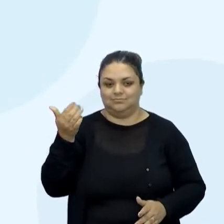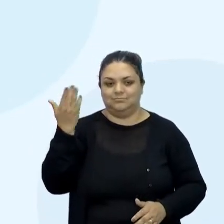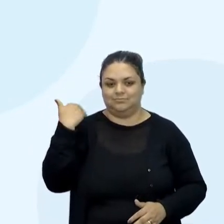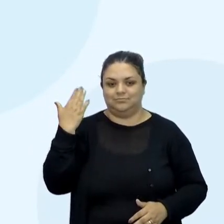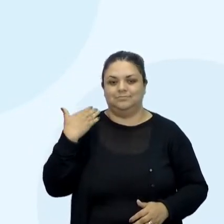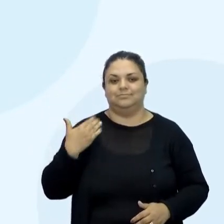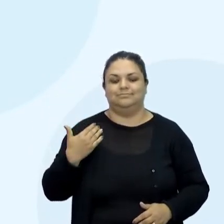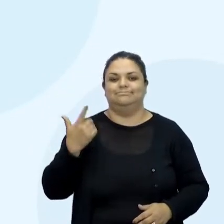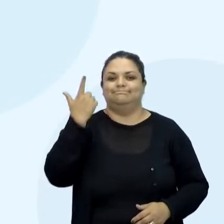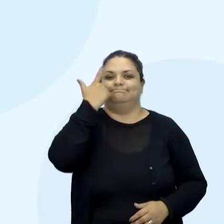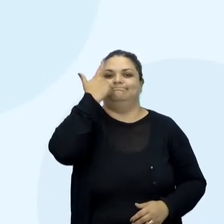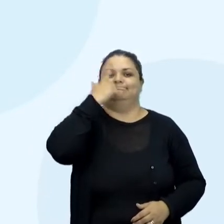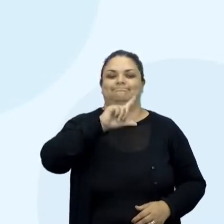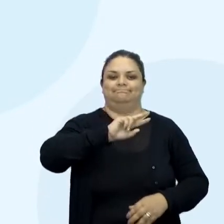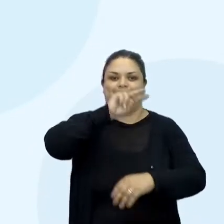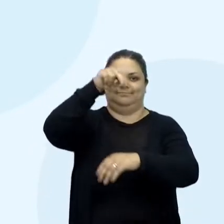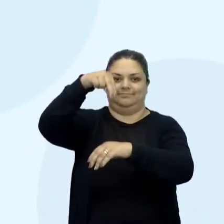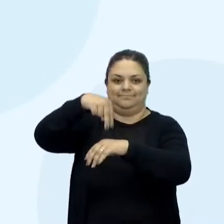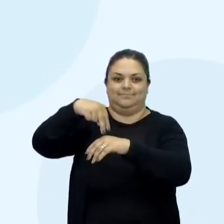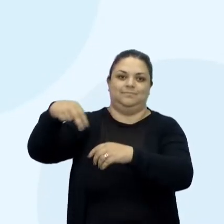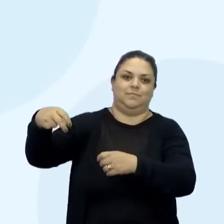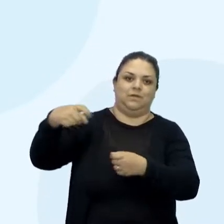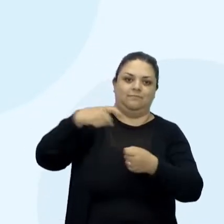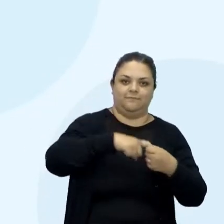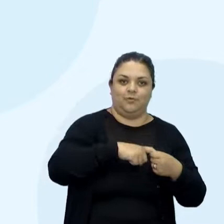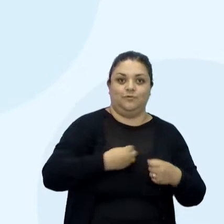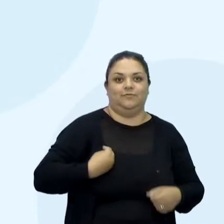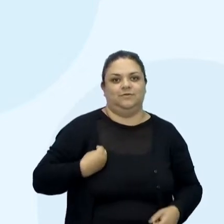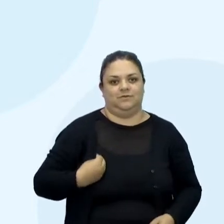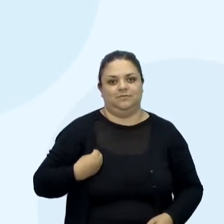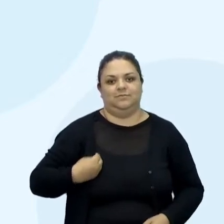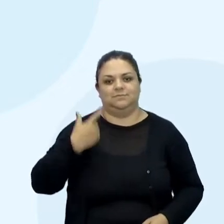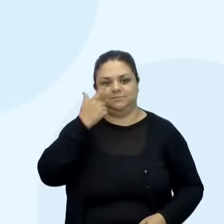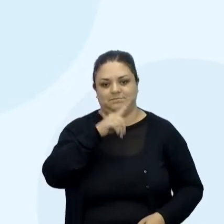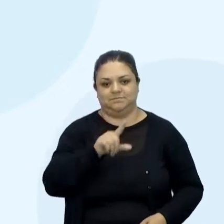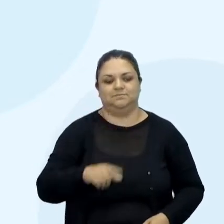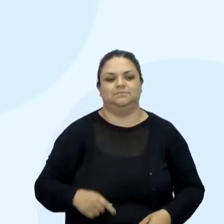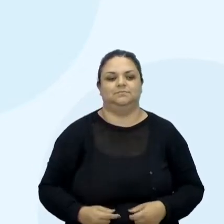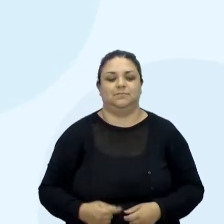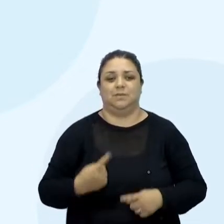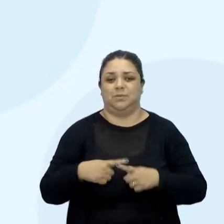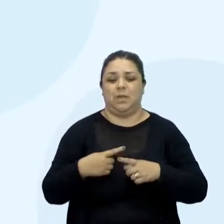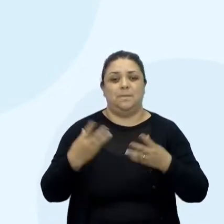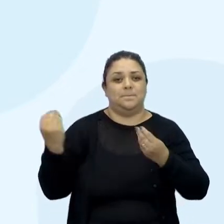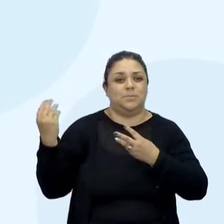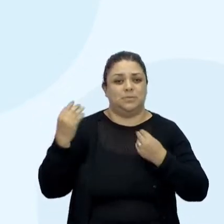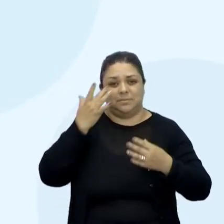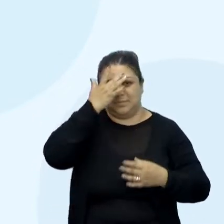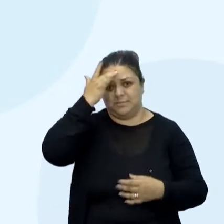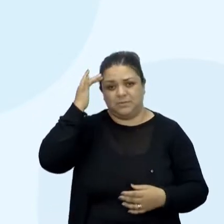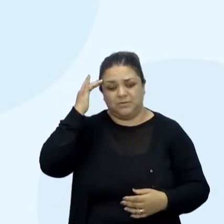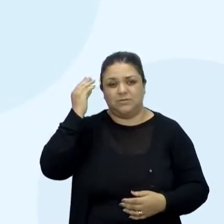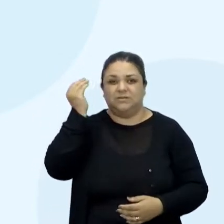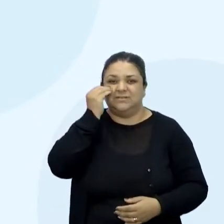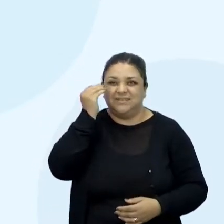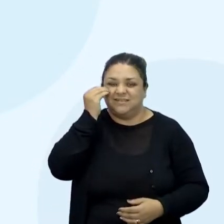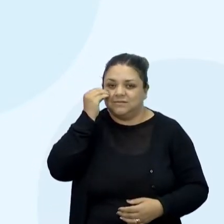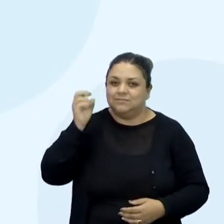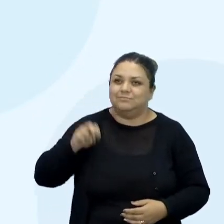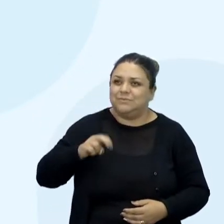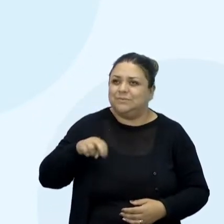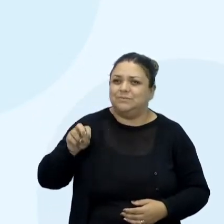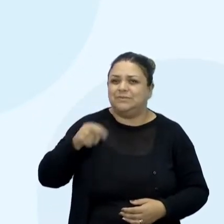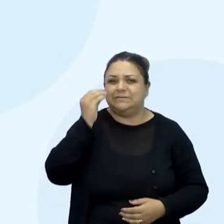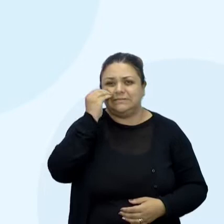que deu sucesso e que a pessoa voltou viva, tá certo? Muitas pessoas lá no Everest